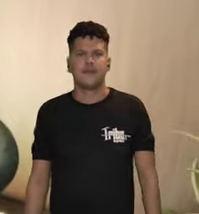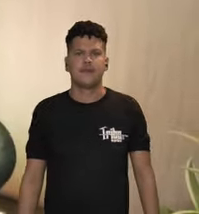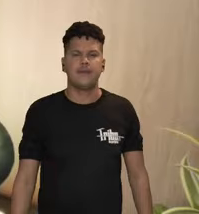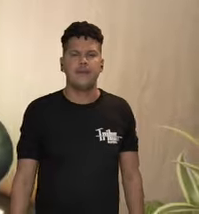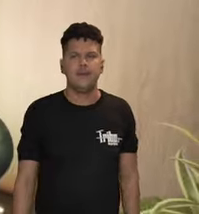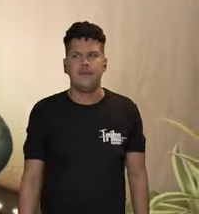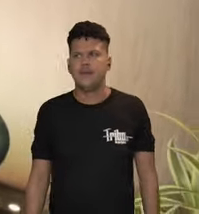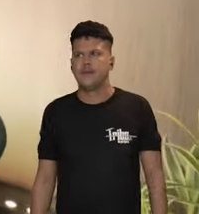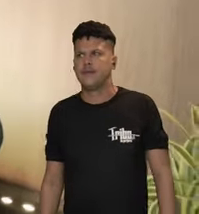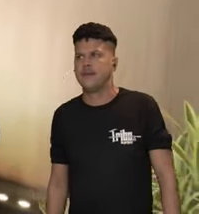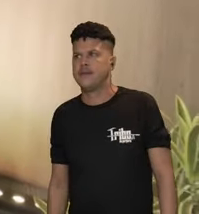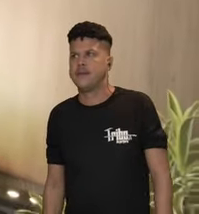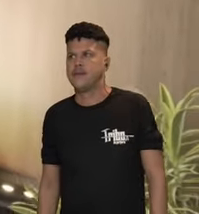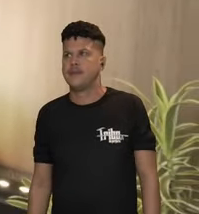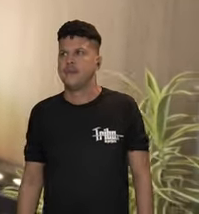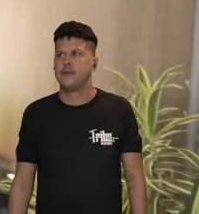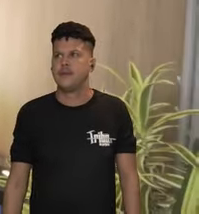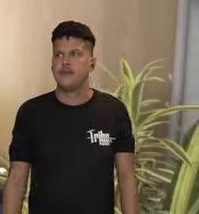Made in favela.